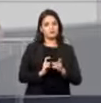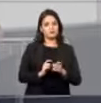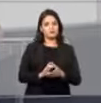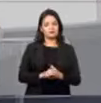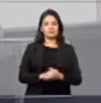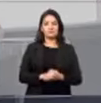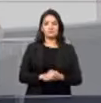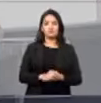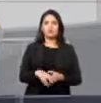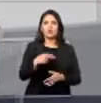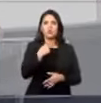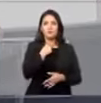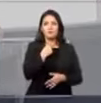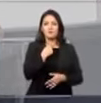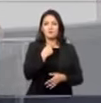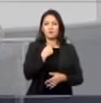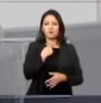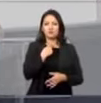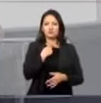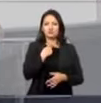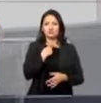pode anular